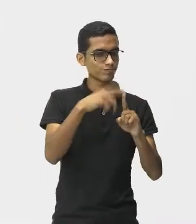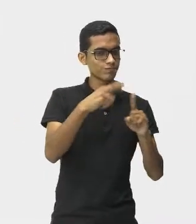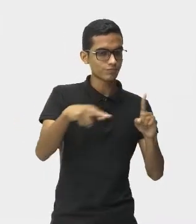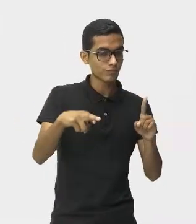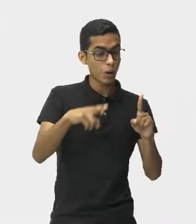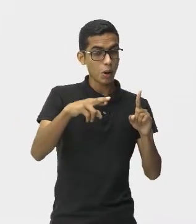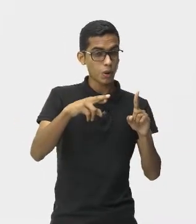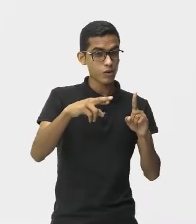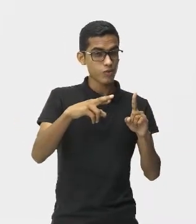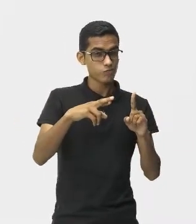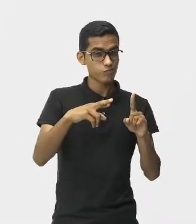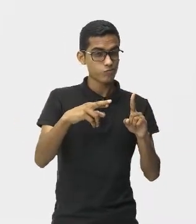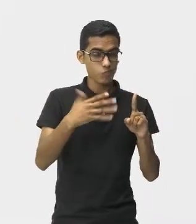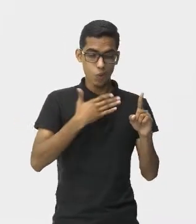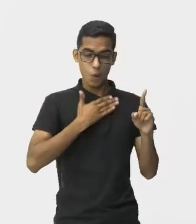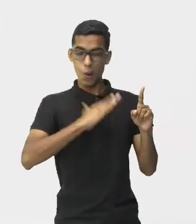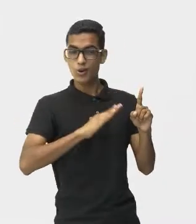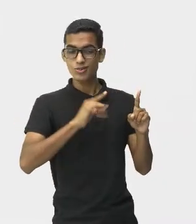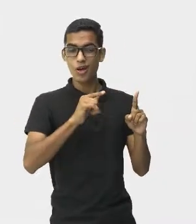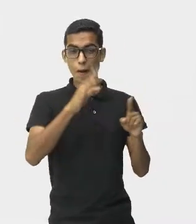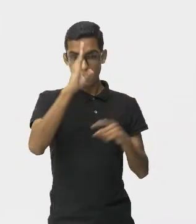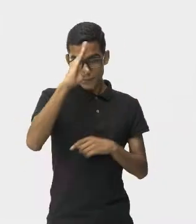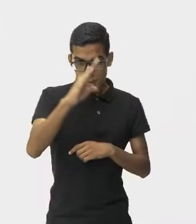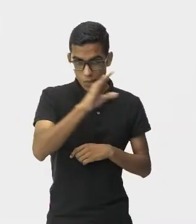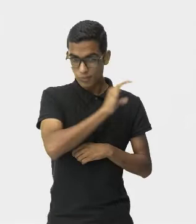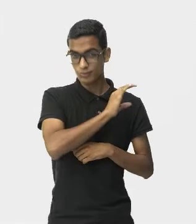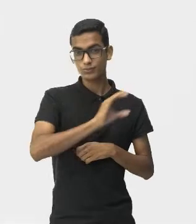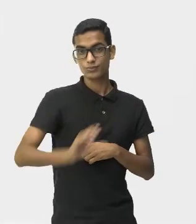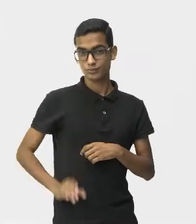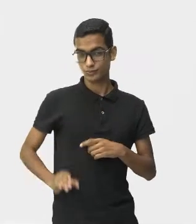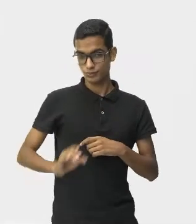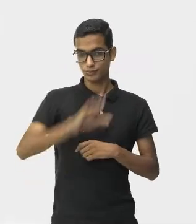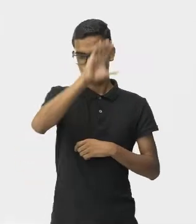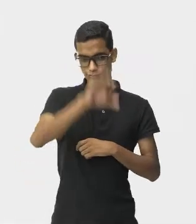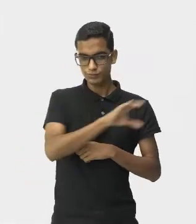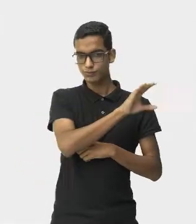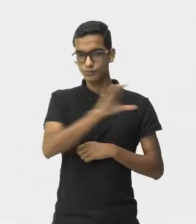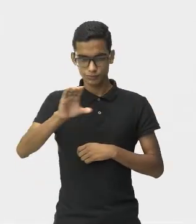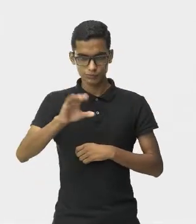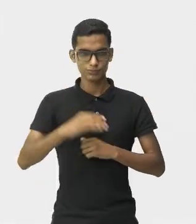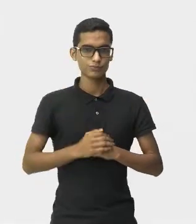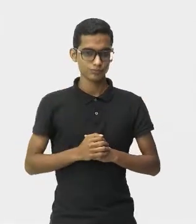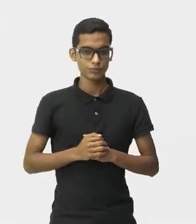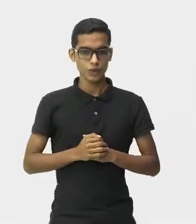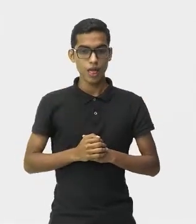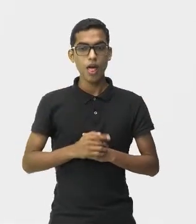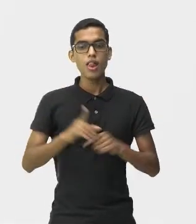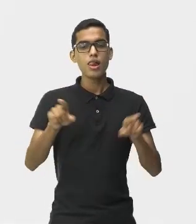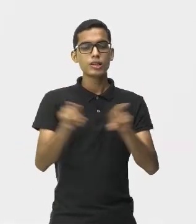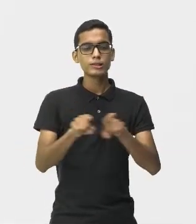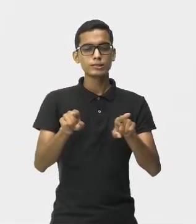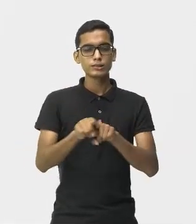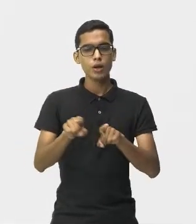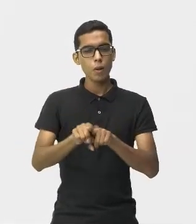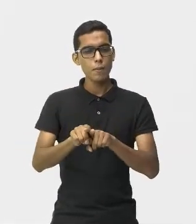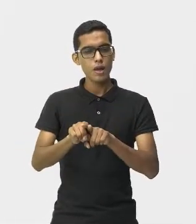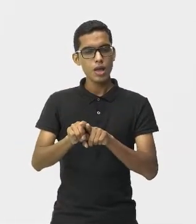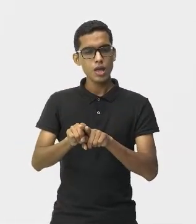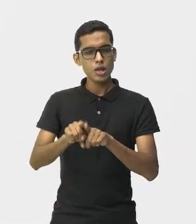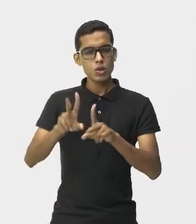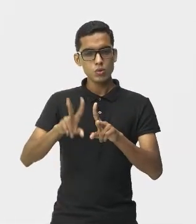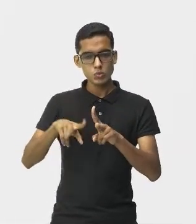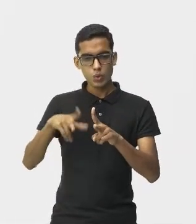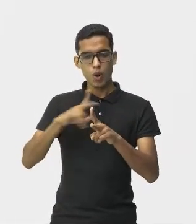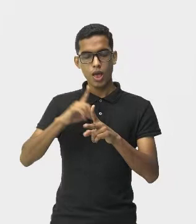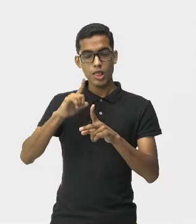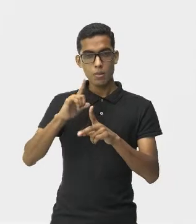Igreja Católica, adepto do centralismo administrativo, defensor do absolutismo monárquico.